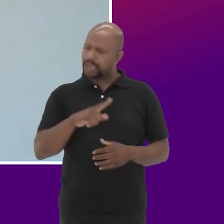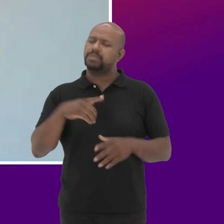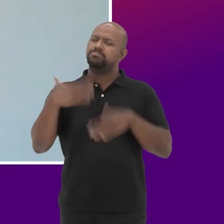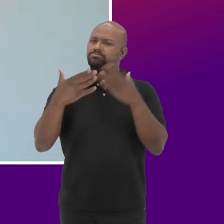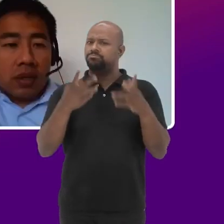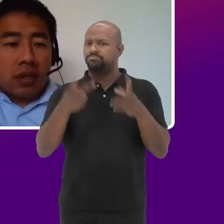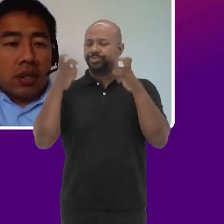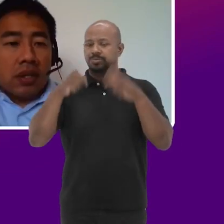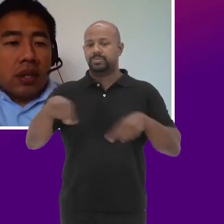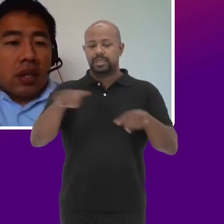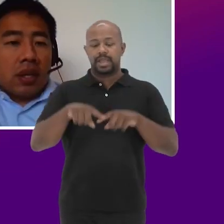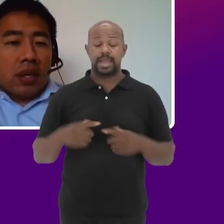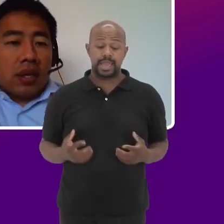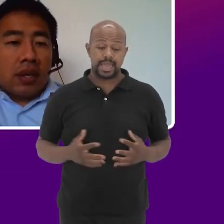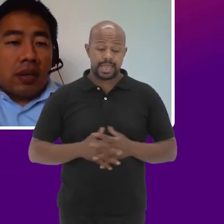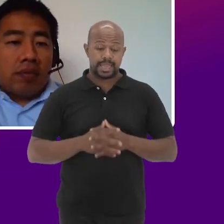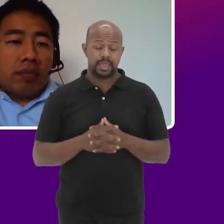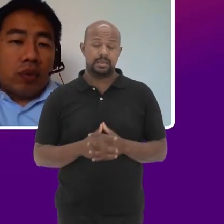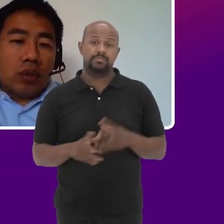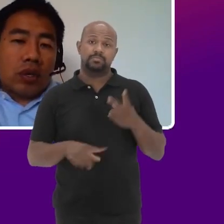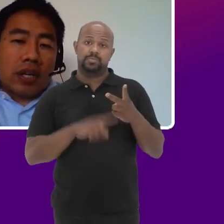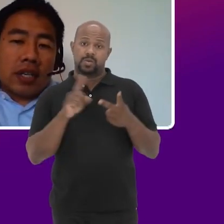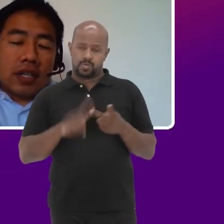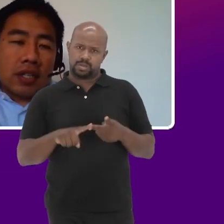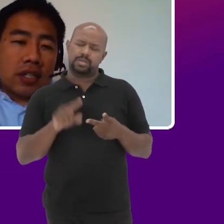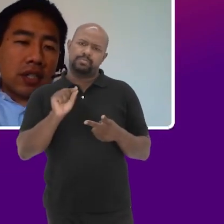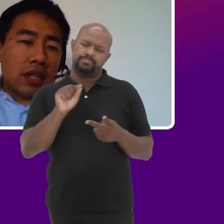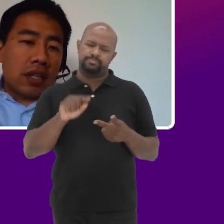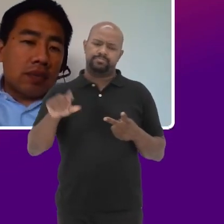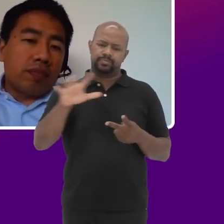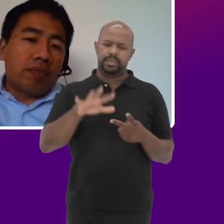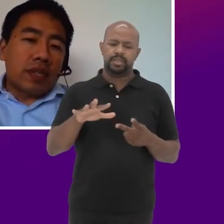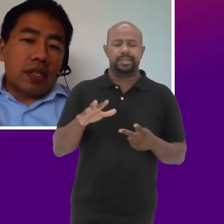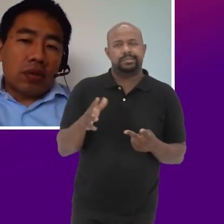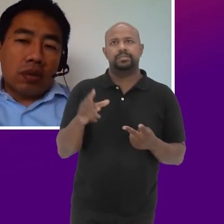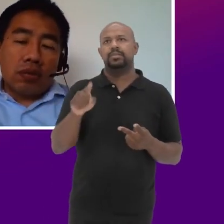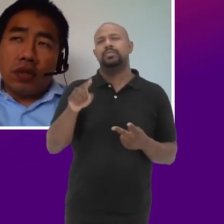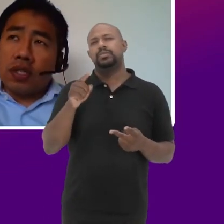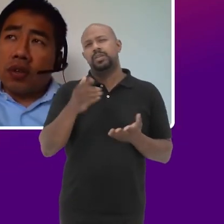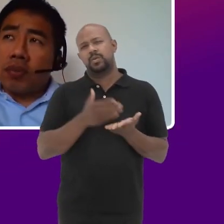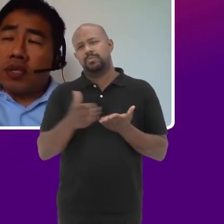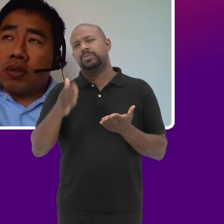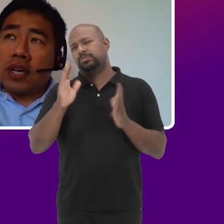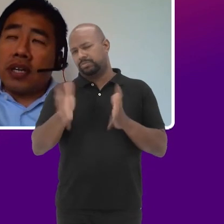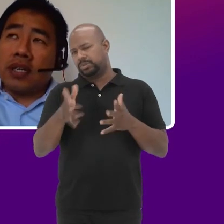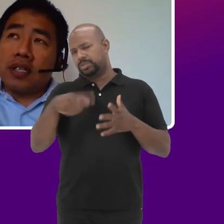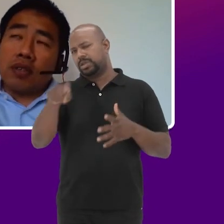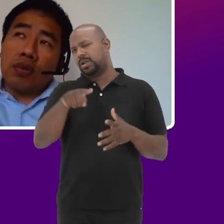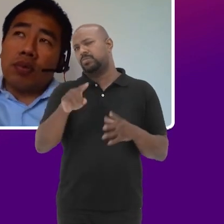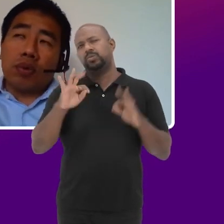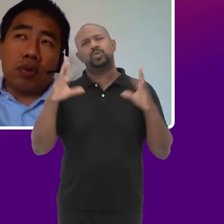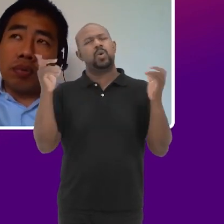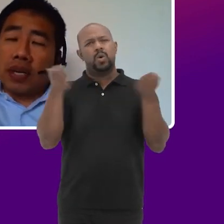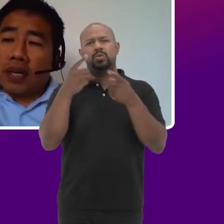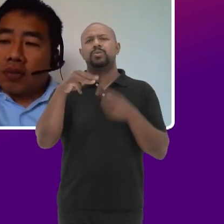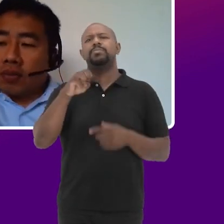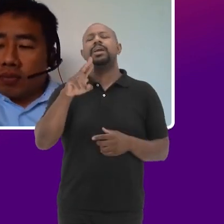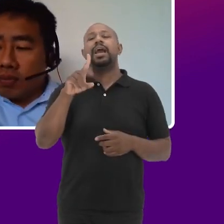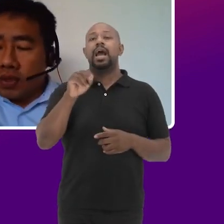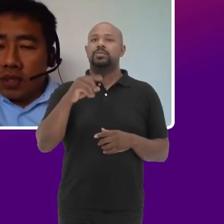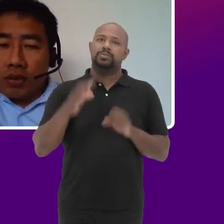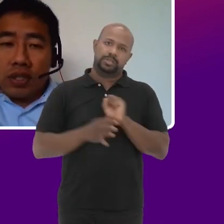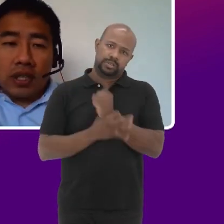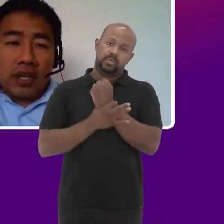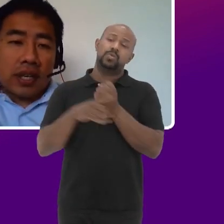consegue ajudar, tá? Outra característica, né, que, assim, quando você começa a olhar, né, assim como todo o